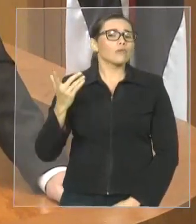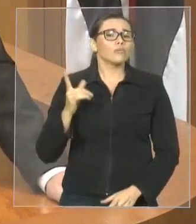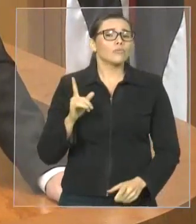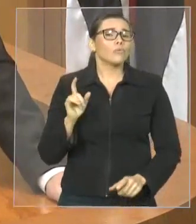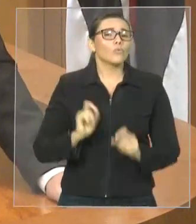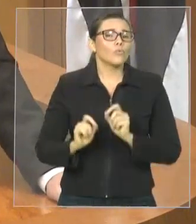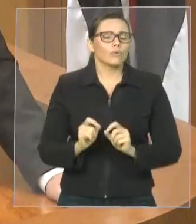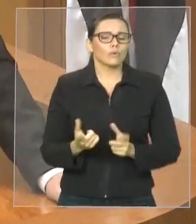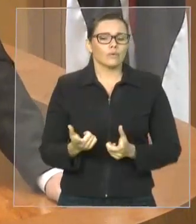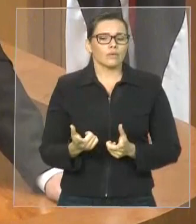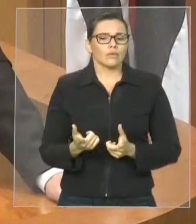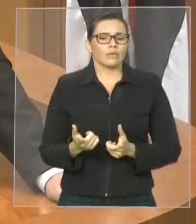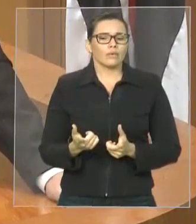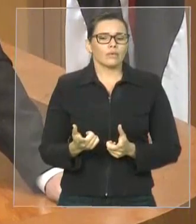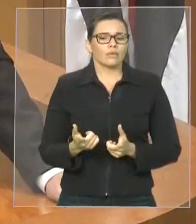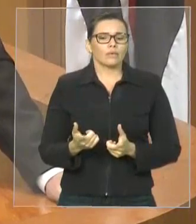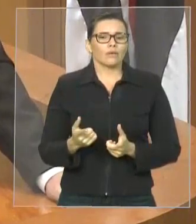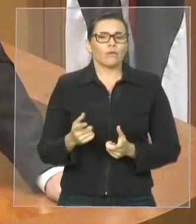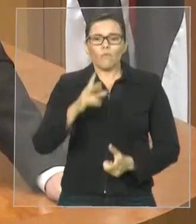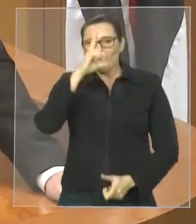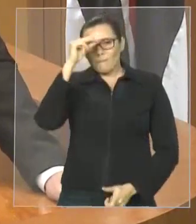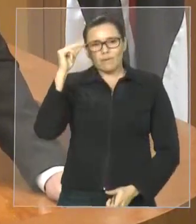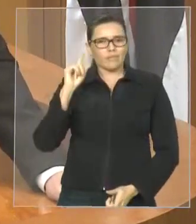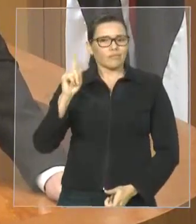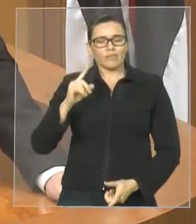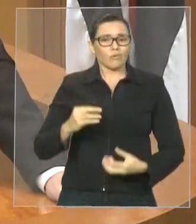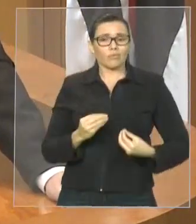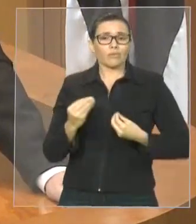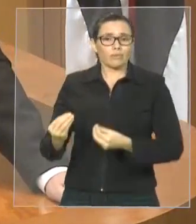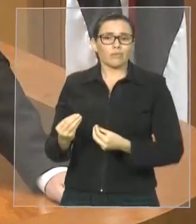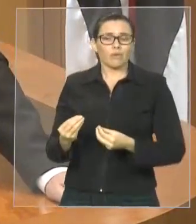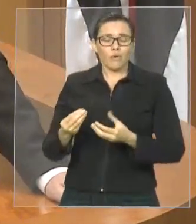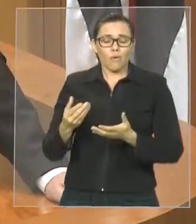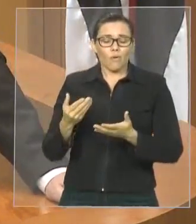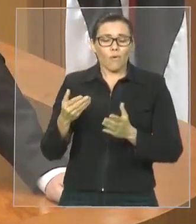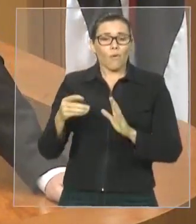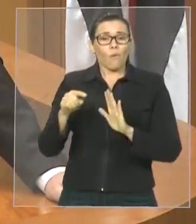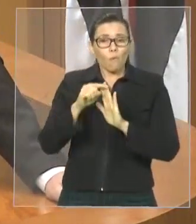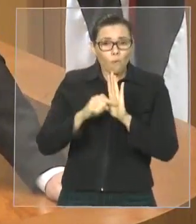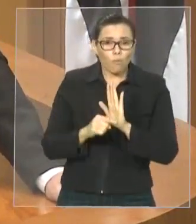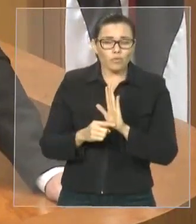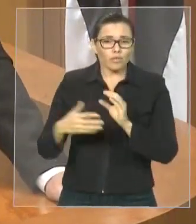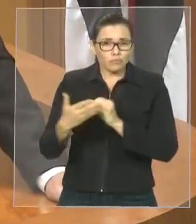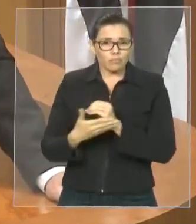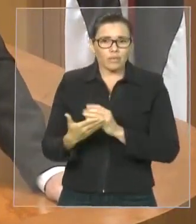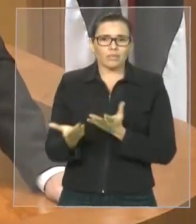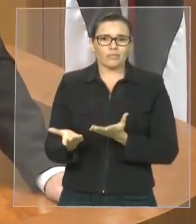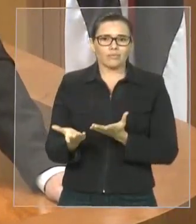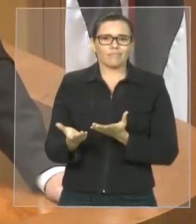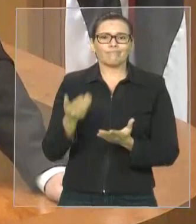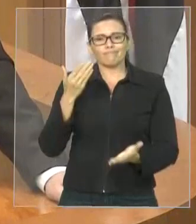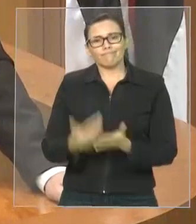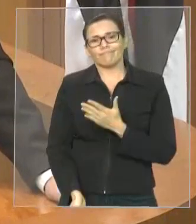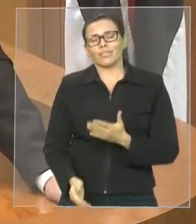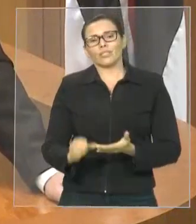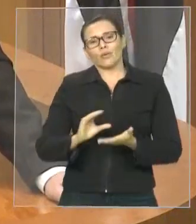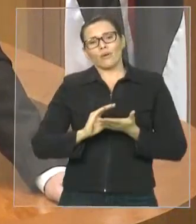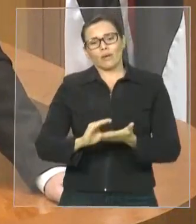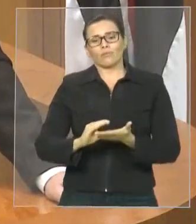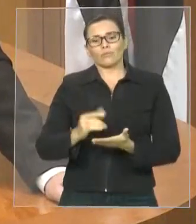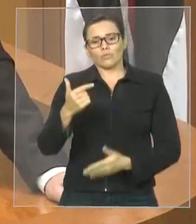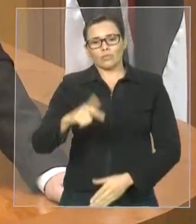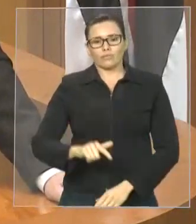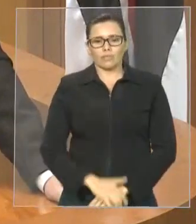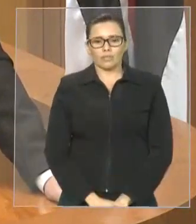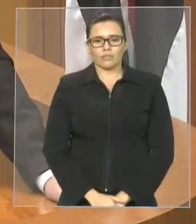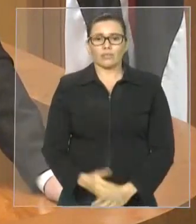Socorrão 2. Este ano, destinei uma nova emenda parlamentar no valor de 400 mil para a reforma do mercado